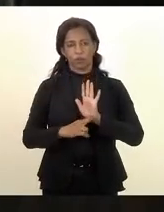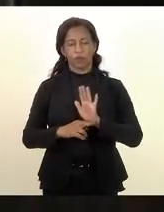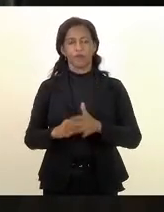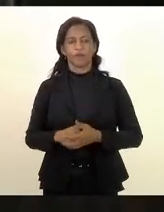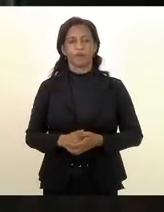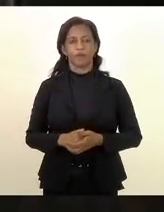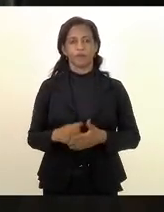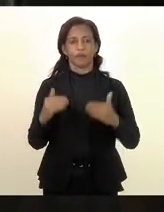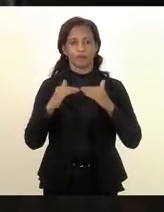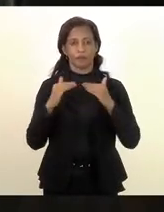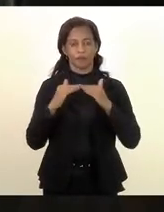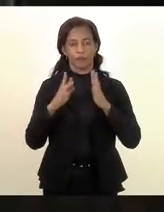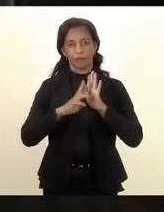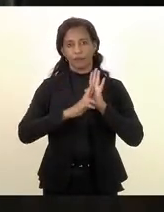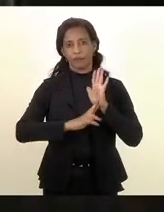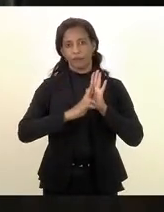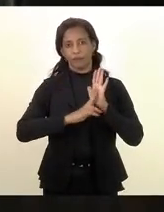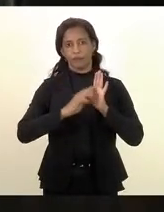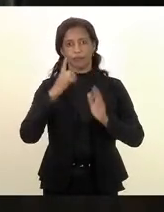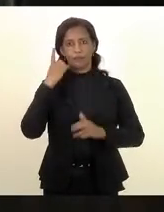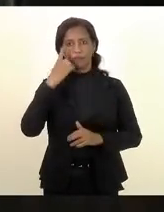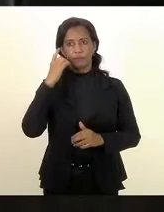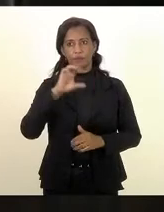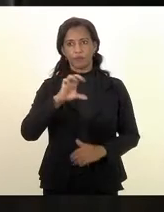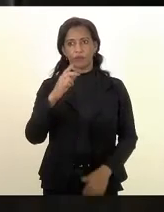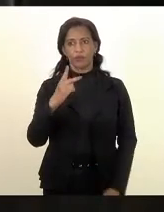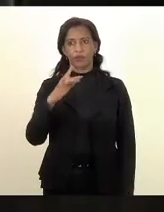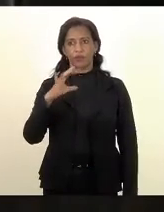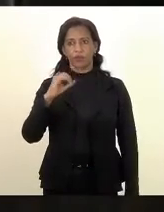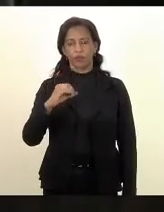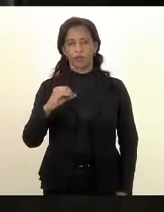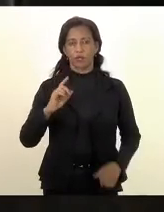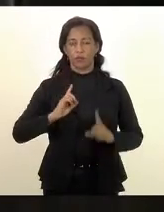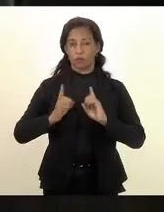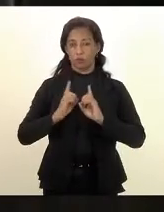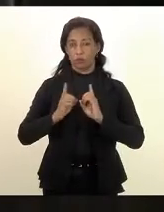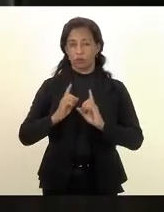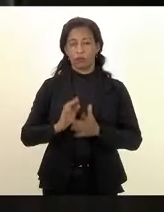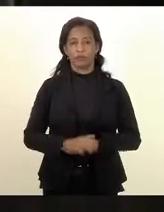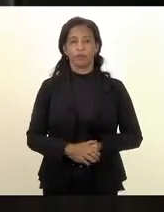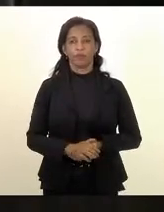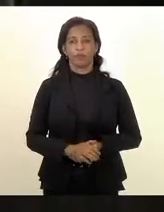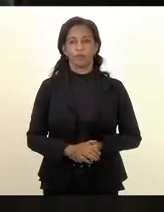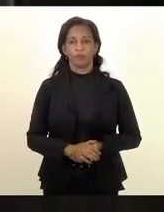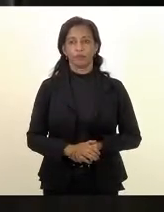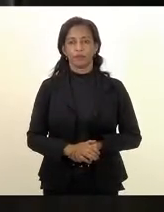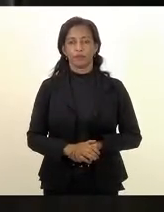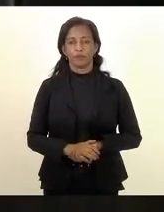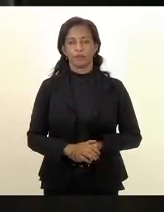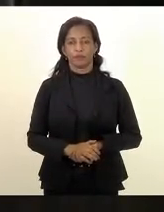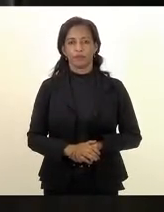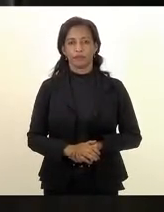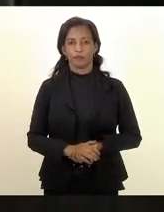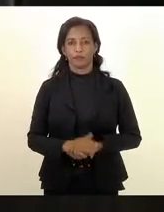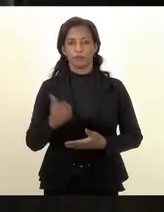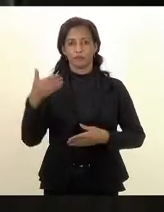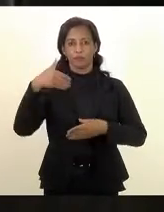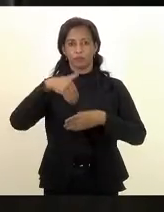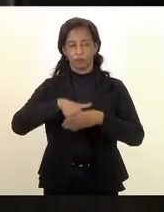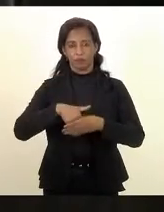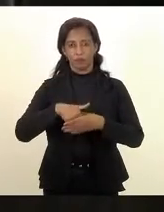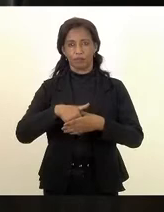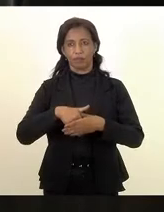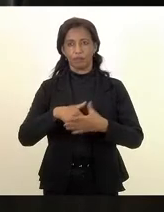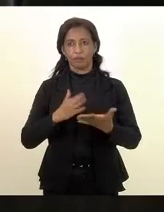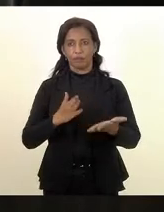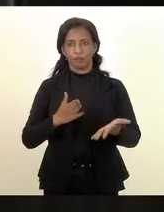externas favorável relator deputado Chico Machado em discussão não havendo que ele discutir encerrada a discussão em votação senhores que